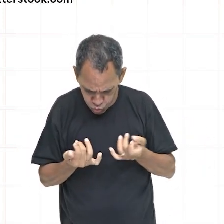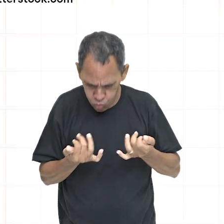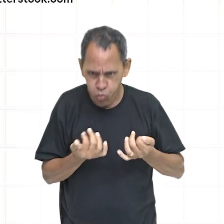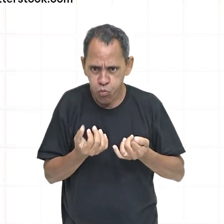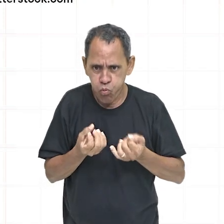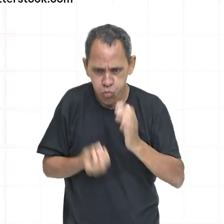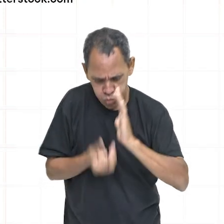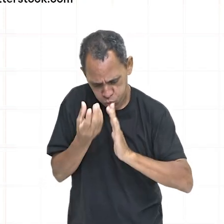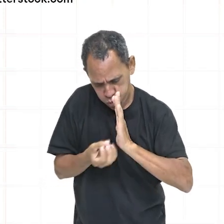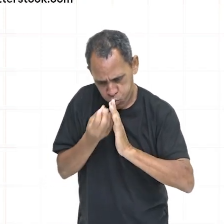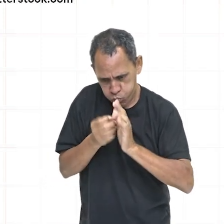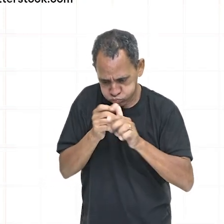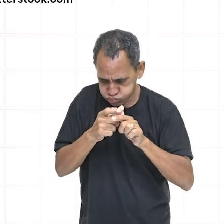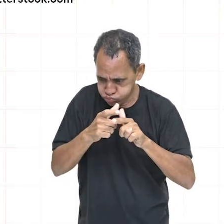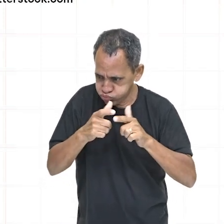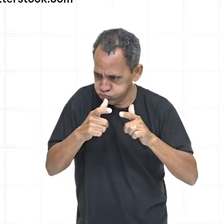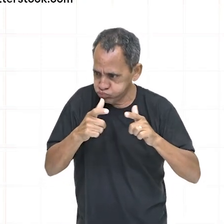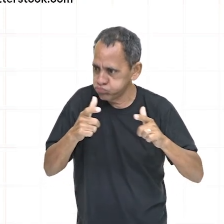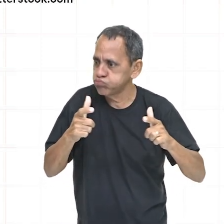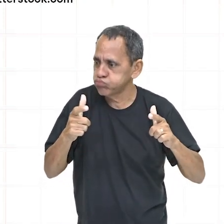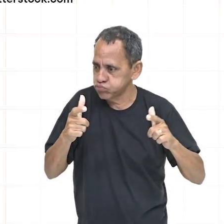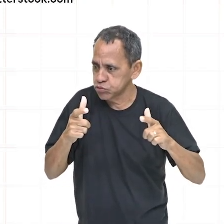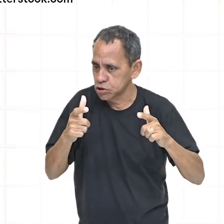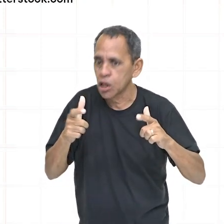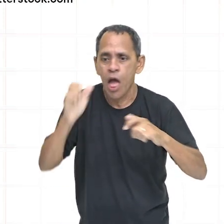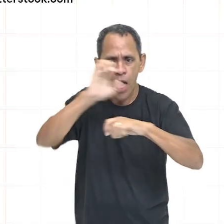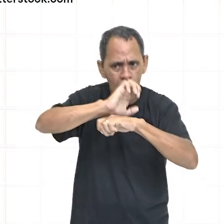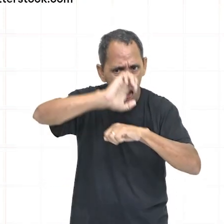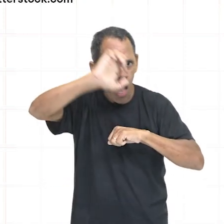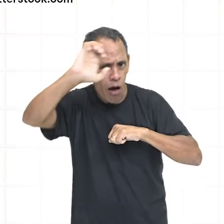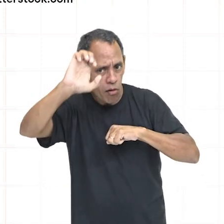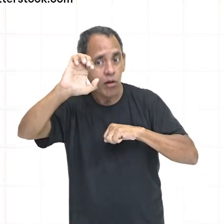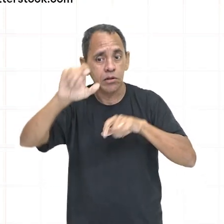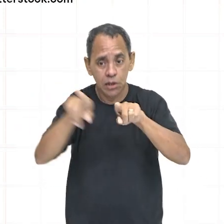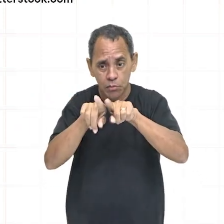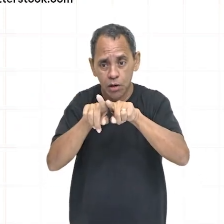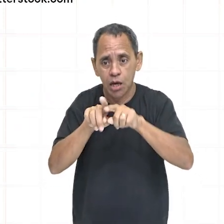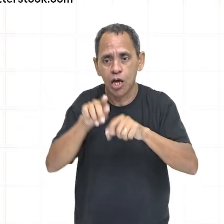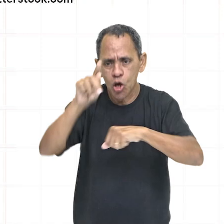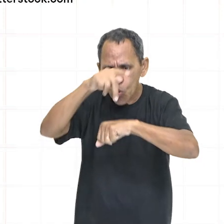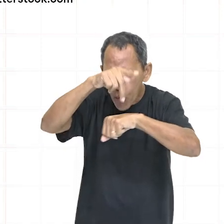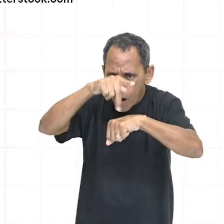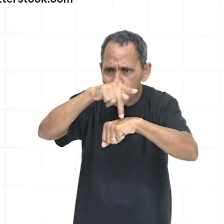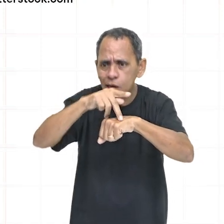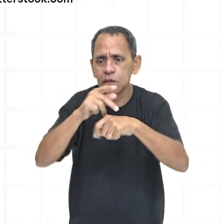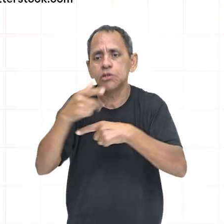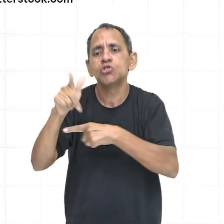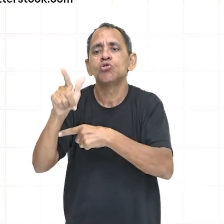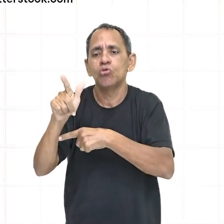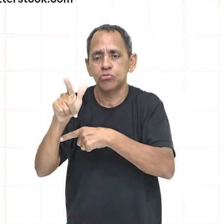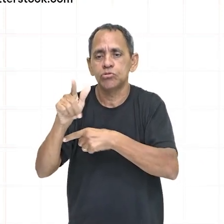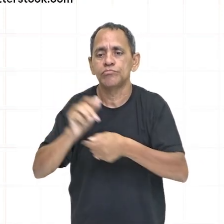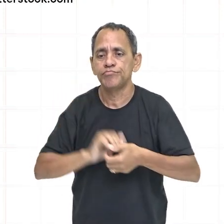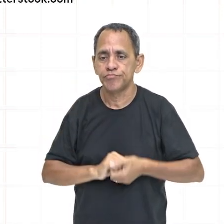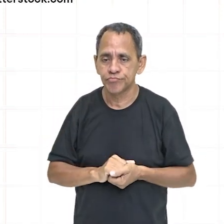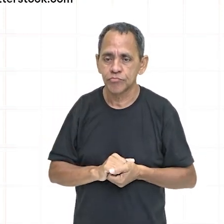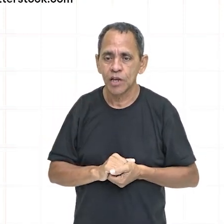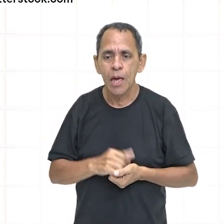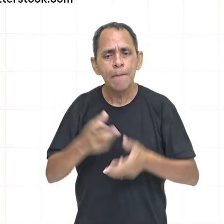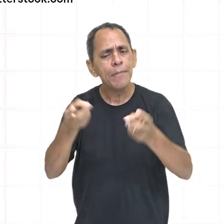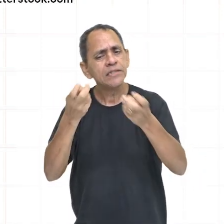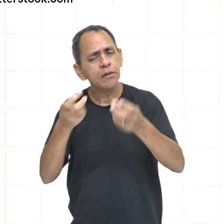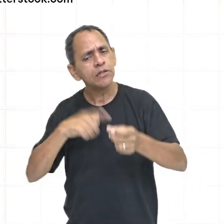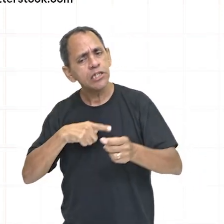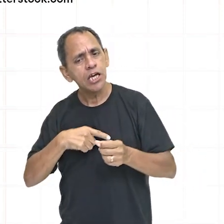maior quantidade e chega a ser exportado. Então vejam que há aí uma relação de